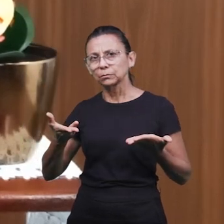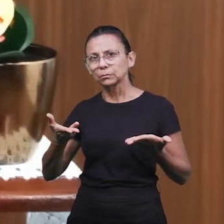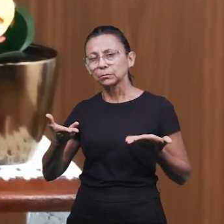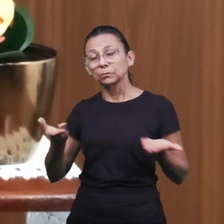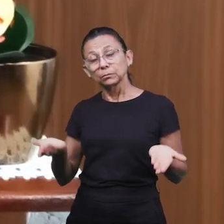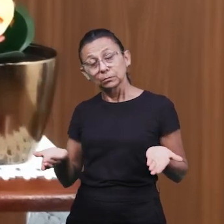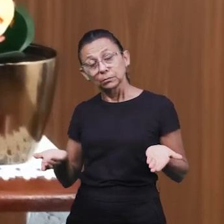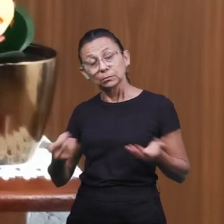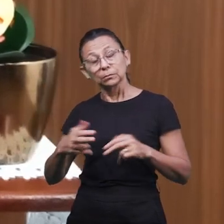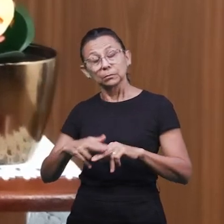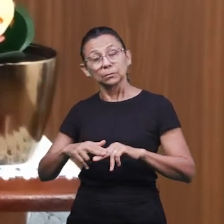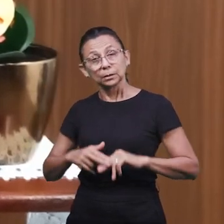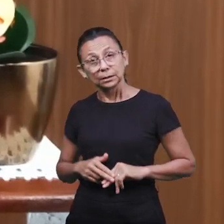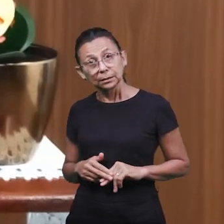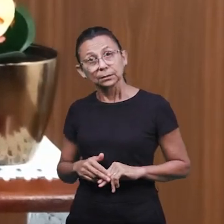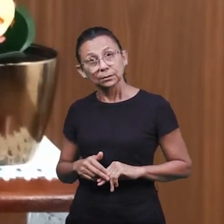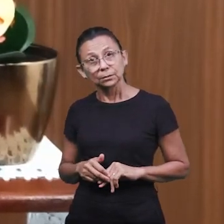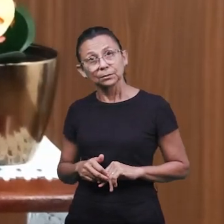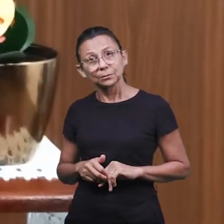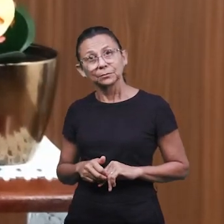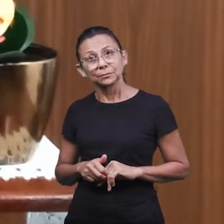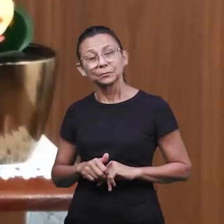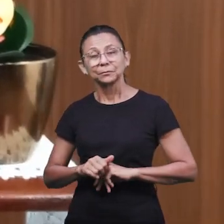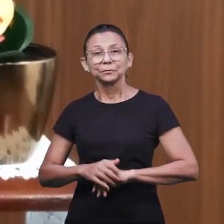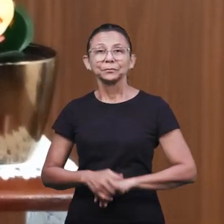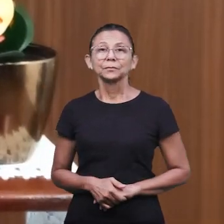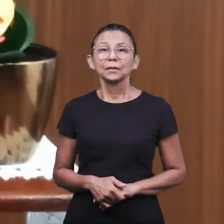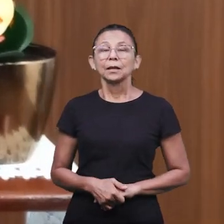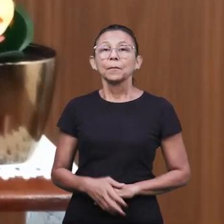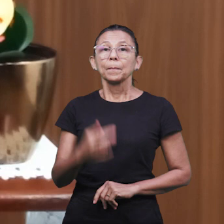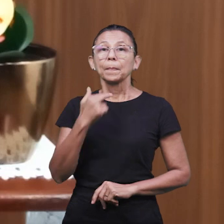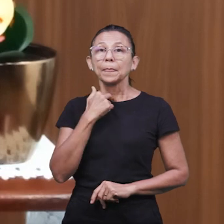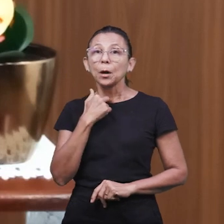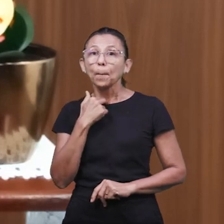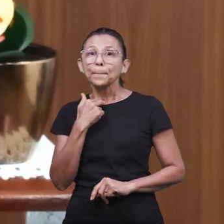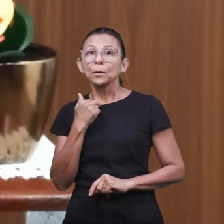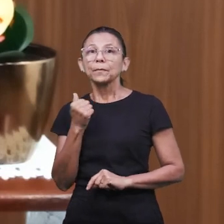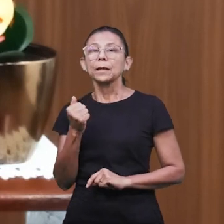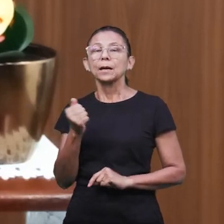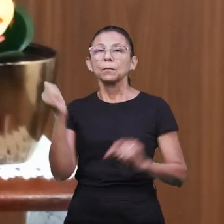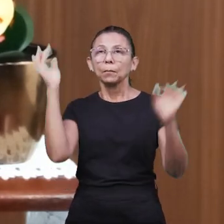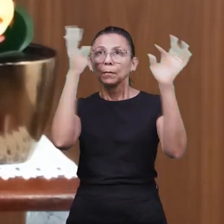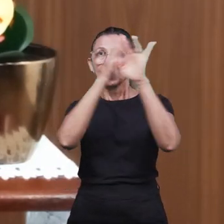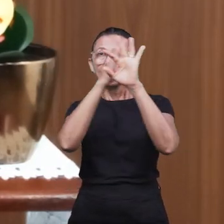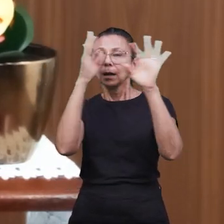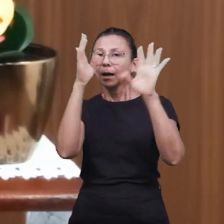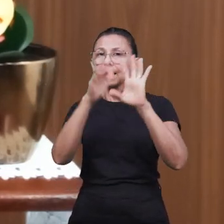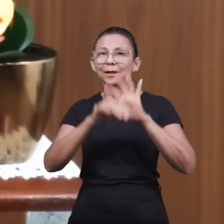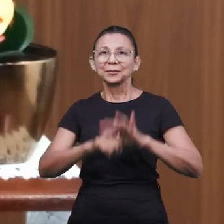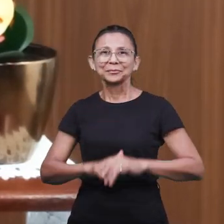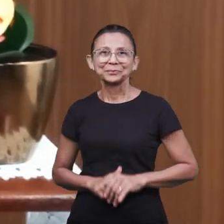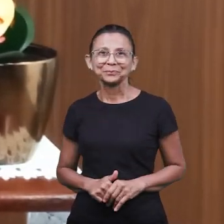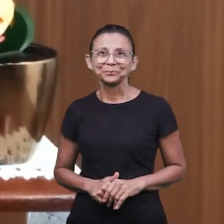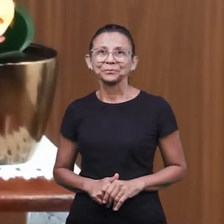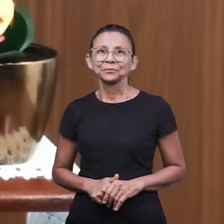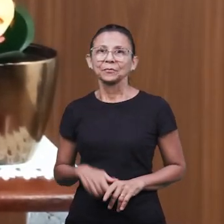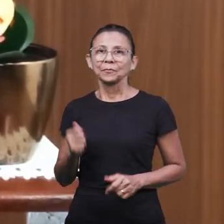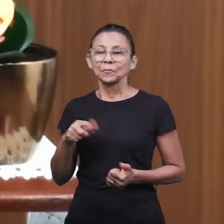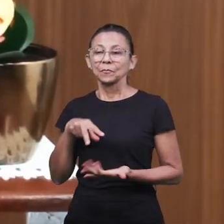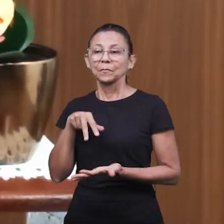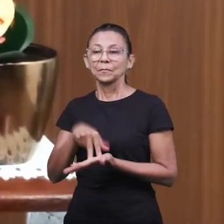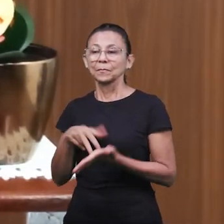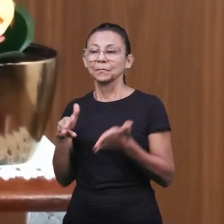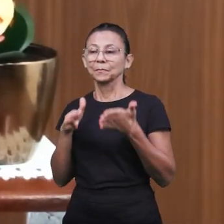irmãos, que nós não podemos retroceder um milímetro sequer nesse caminho vivo que um dia nós